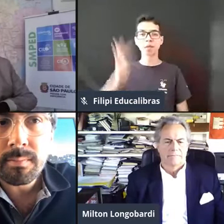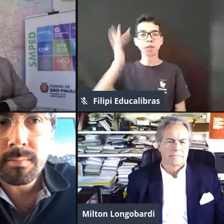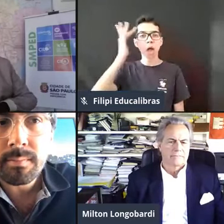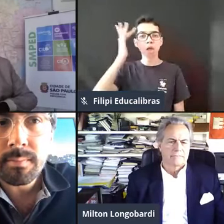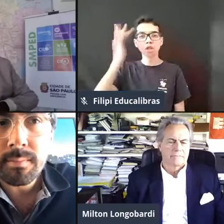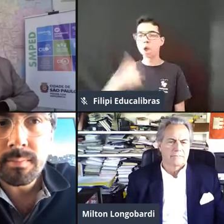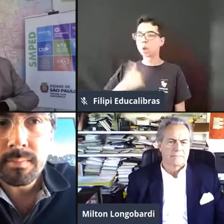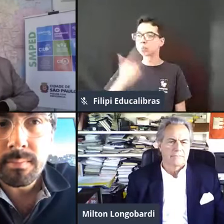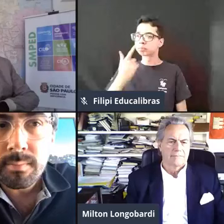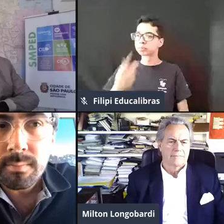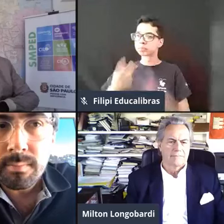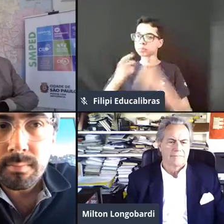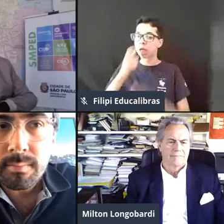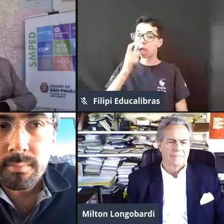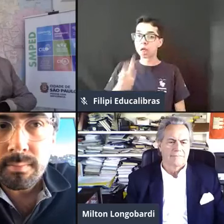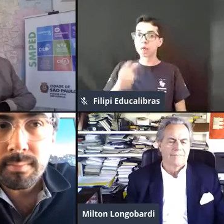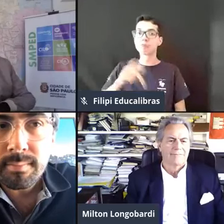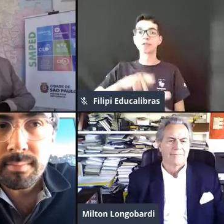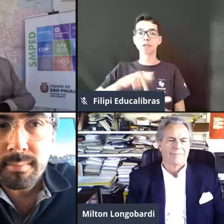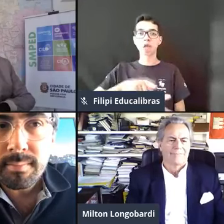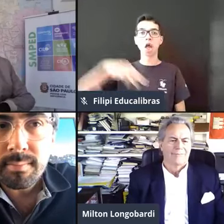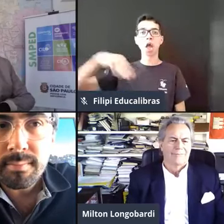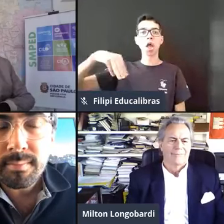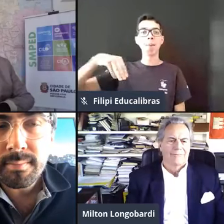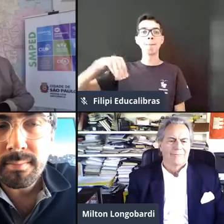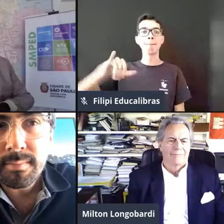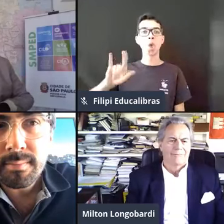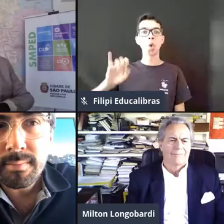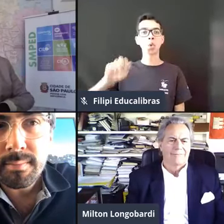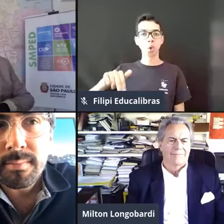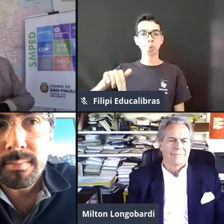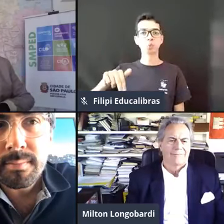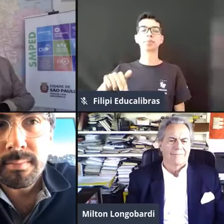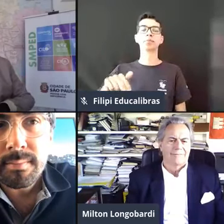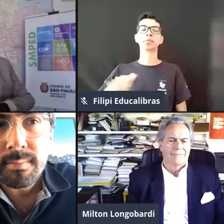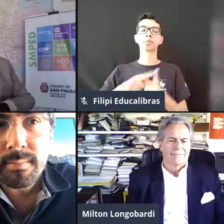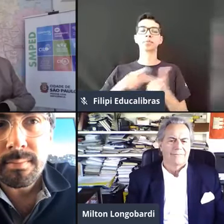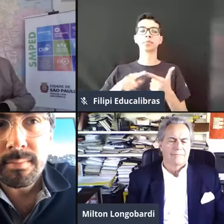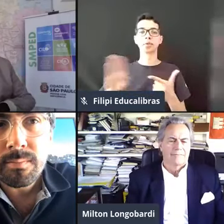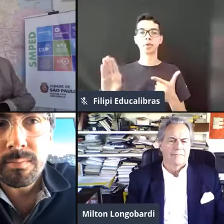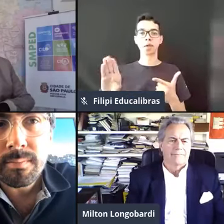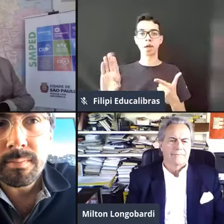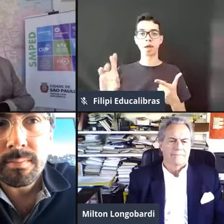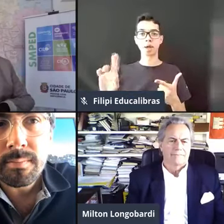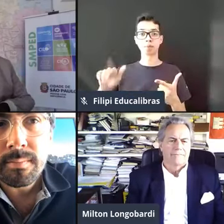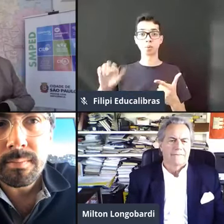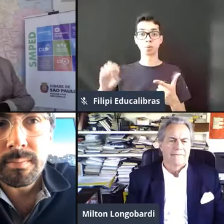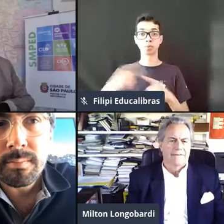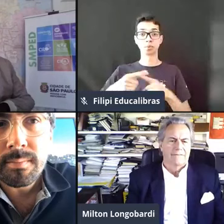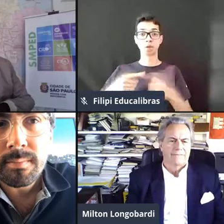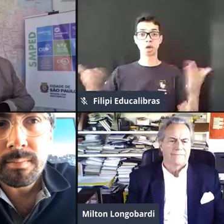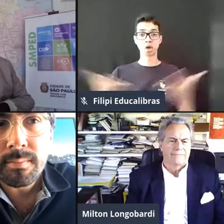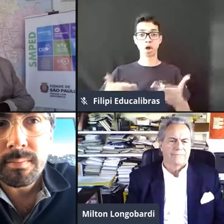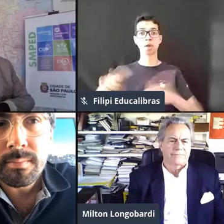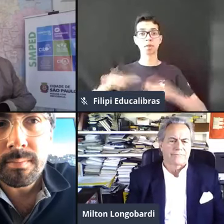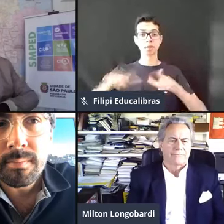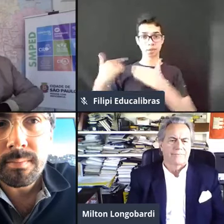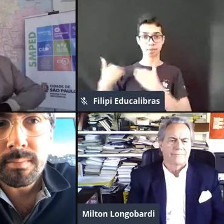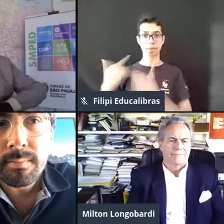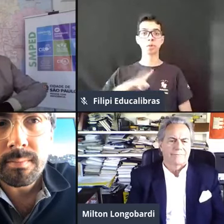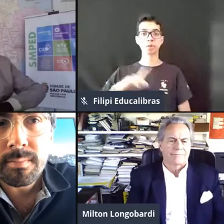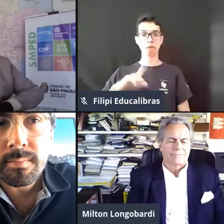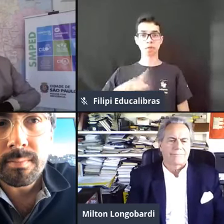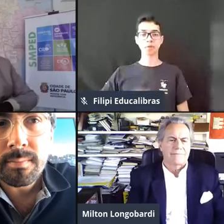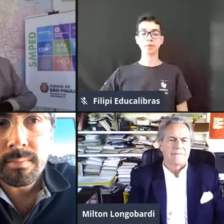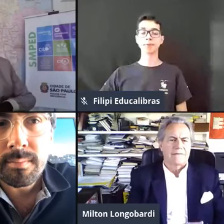que fizeram com Milton, né, e Bruno, porque o Milton tem agora um trabalho, né, Milton? Você, agora, depois